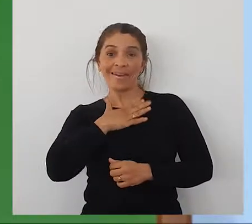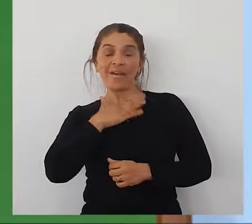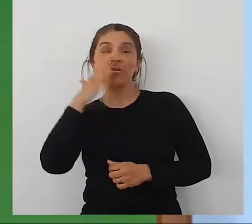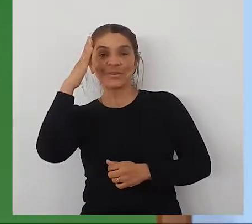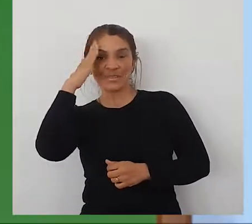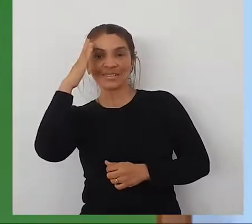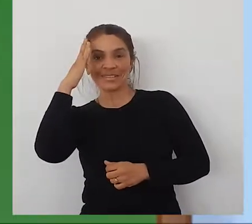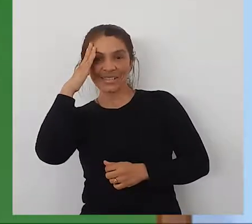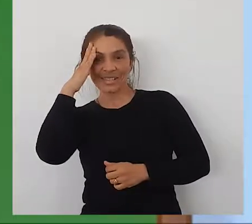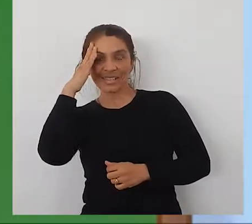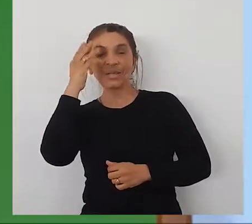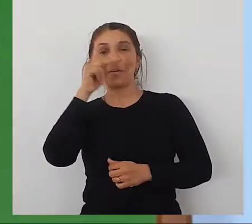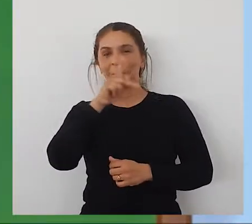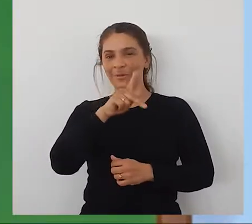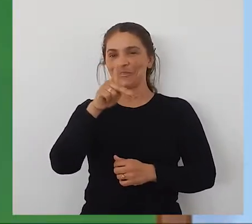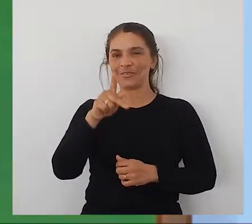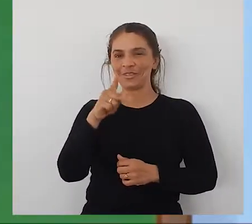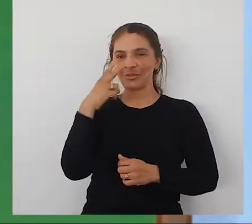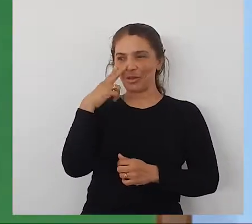Eu!